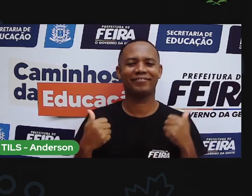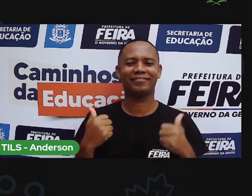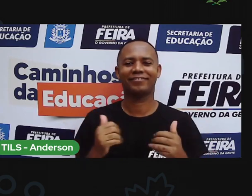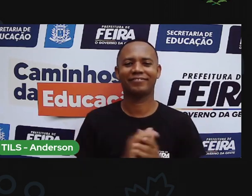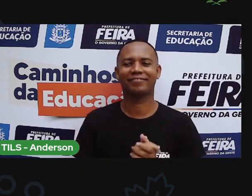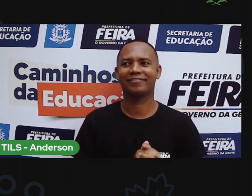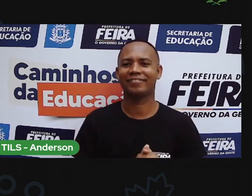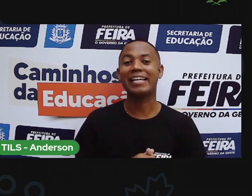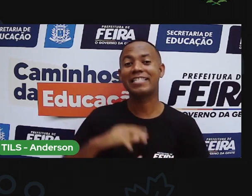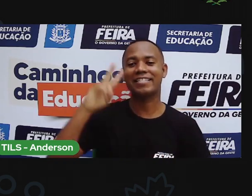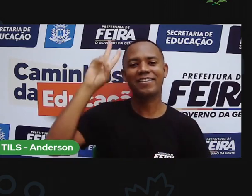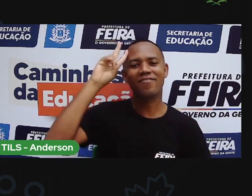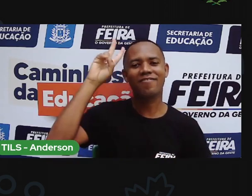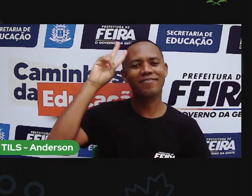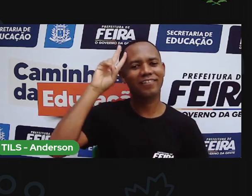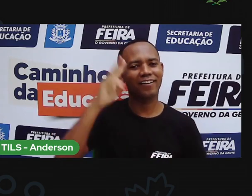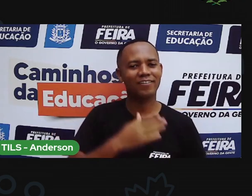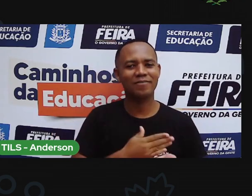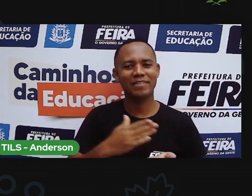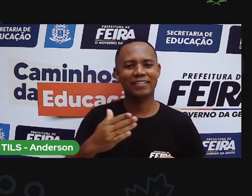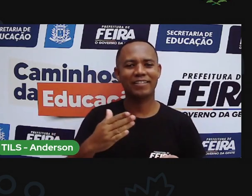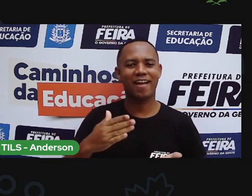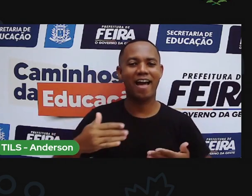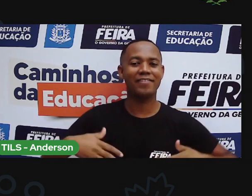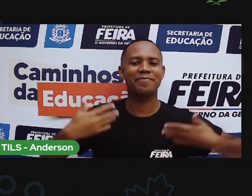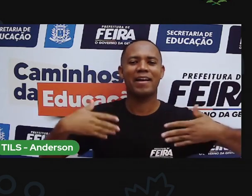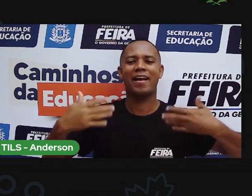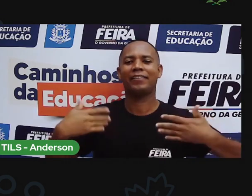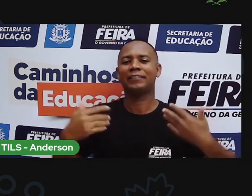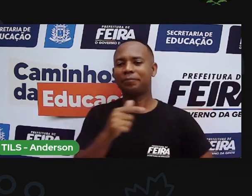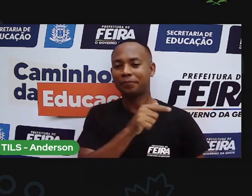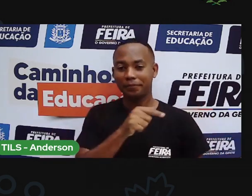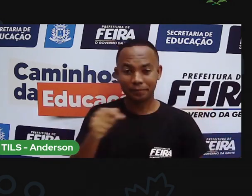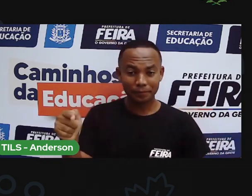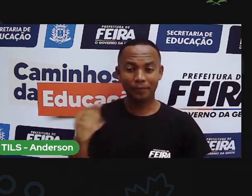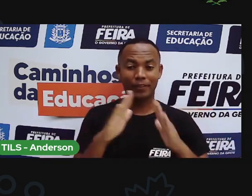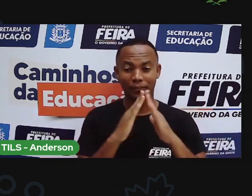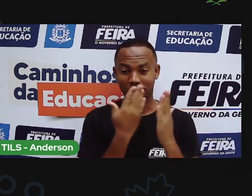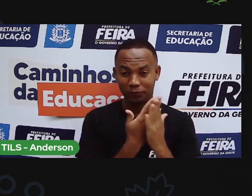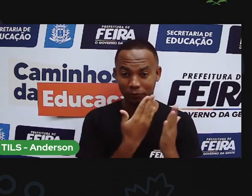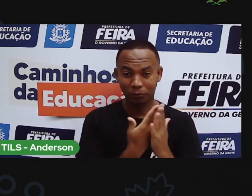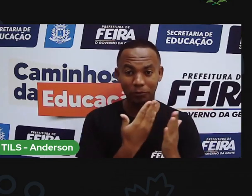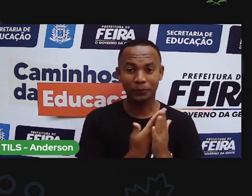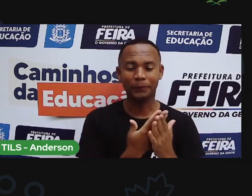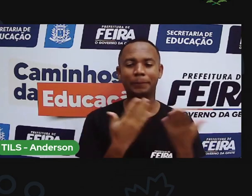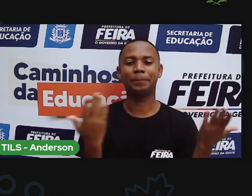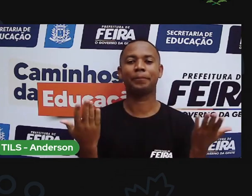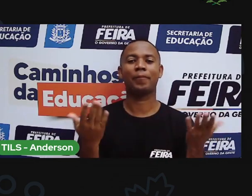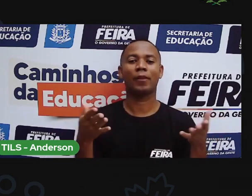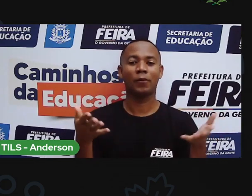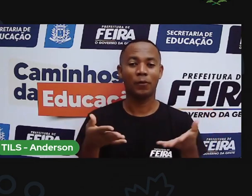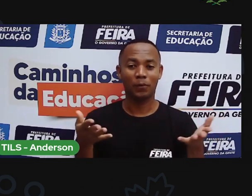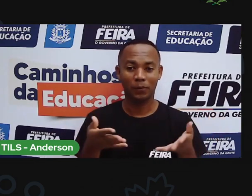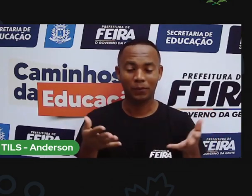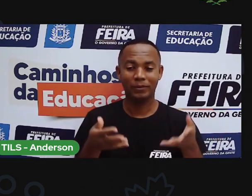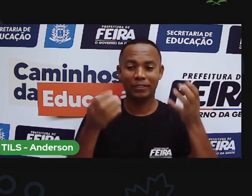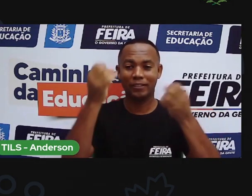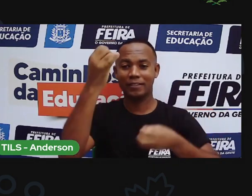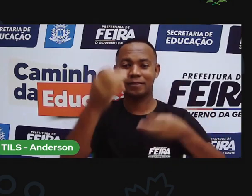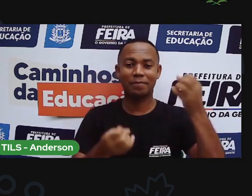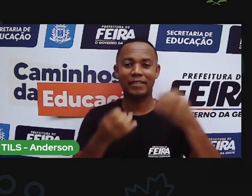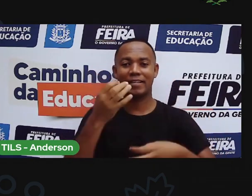Segundou hoje aqui, né? E, uhul! Mais uma semana de aula para vocês e vamos falar sobre